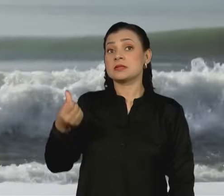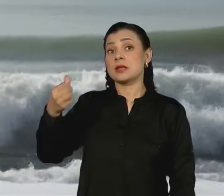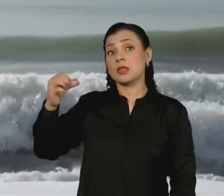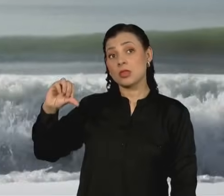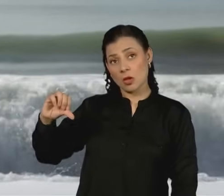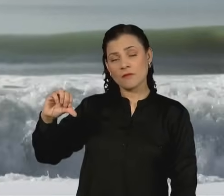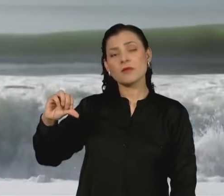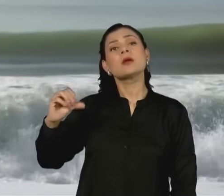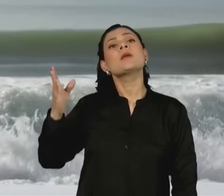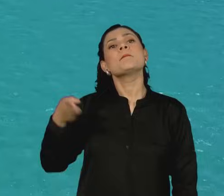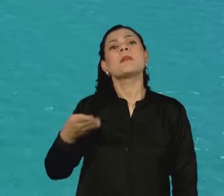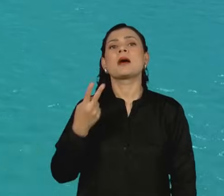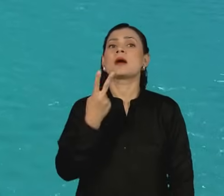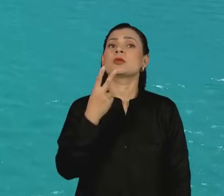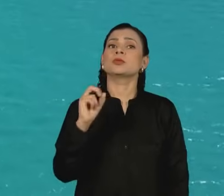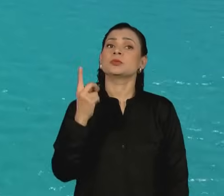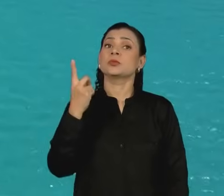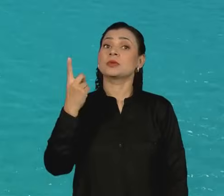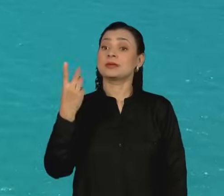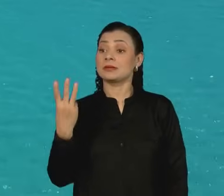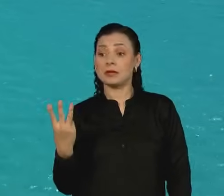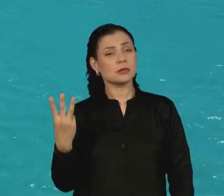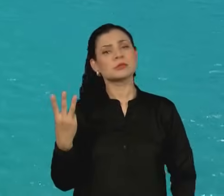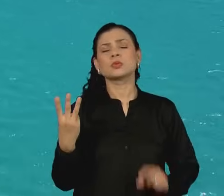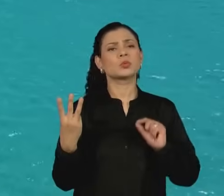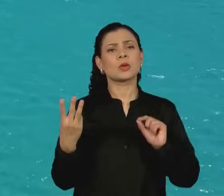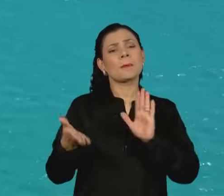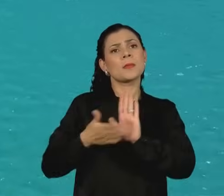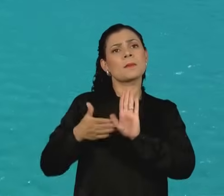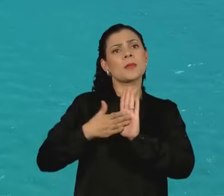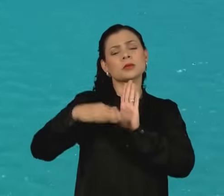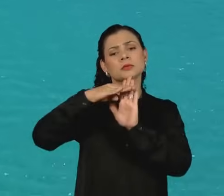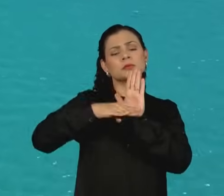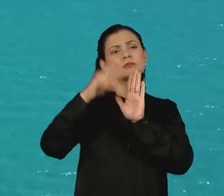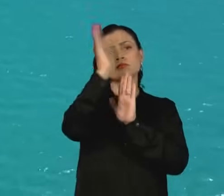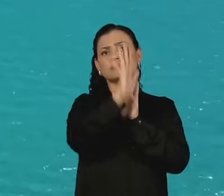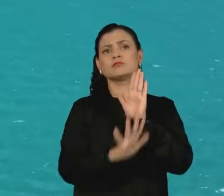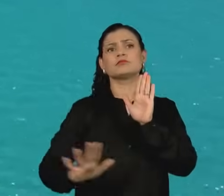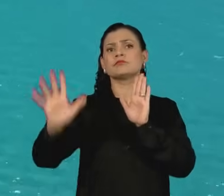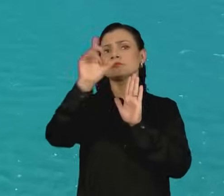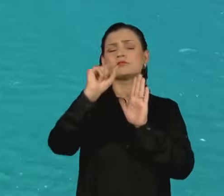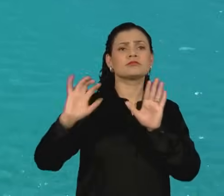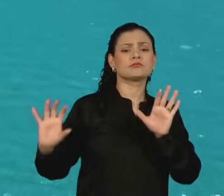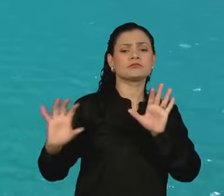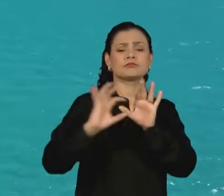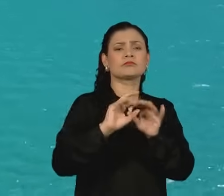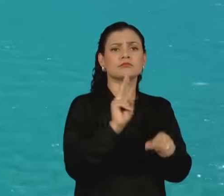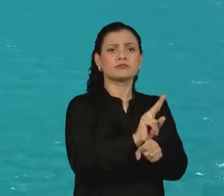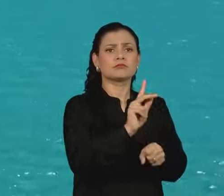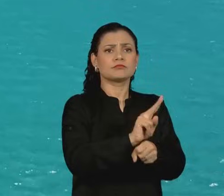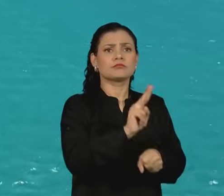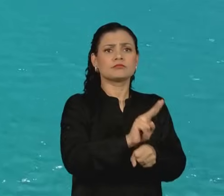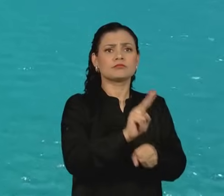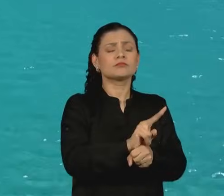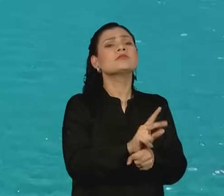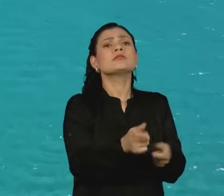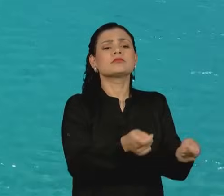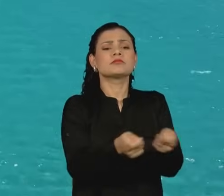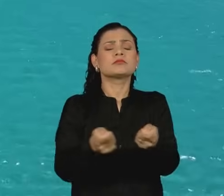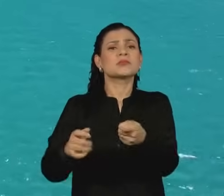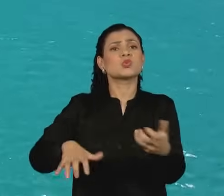6.969 de 2013, que institui a Política Nacional para a Gestão Integrada, a Conservação e o